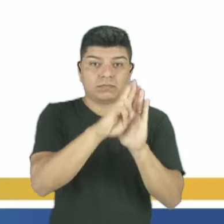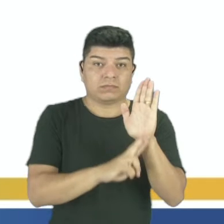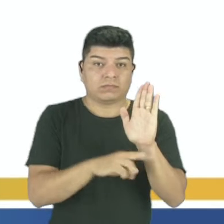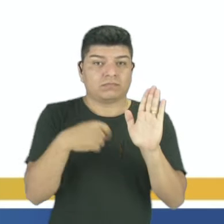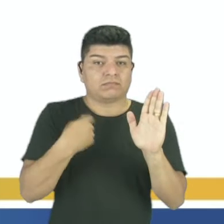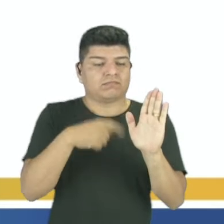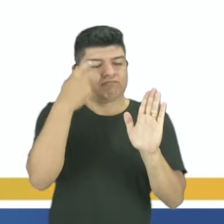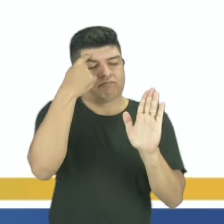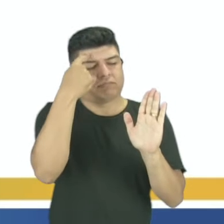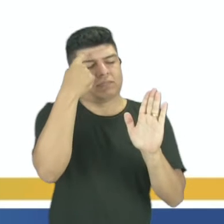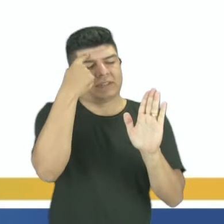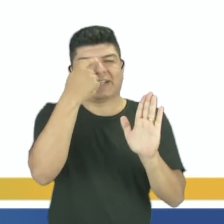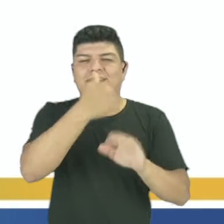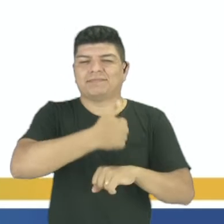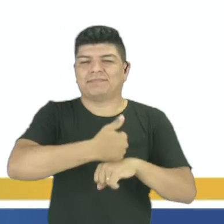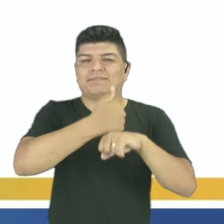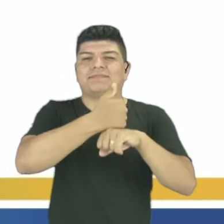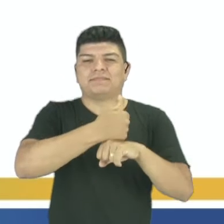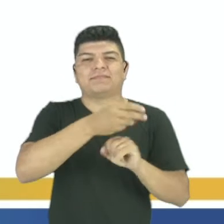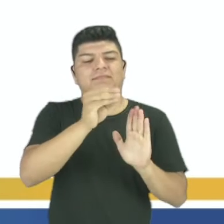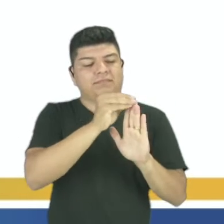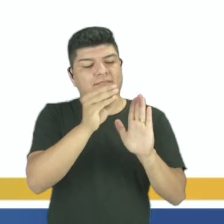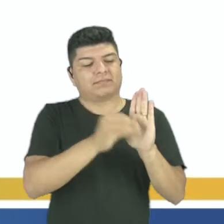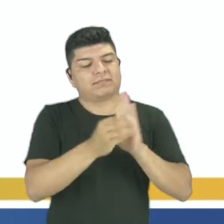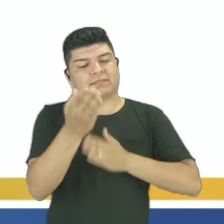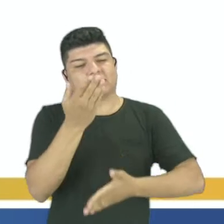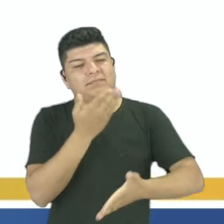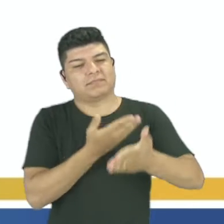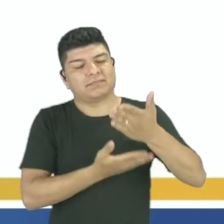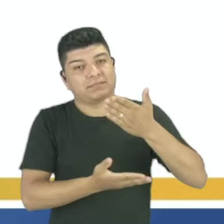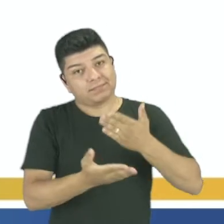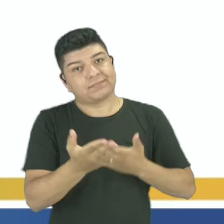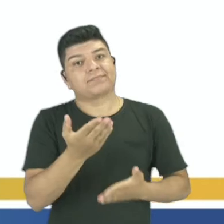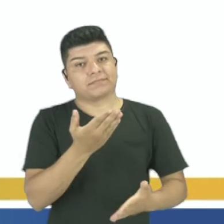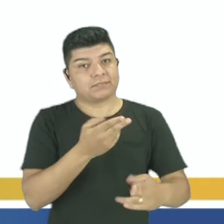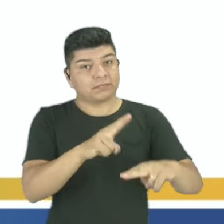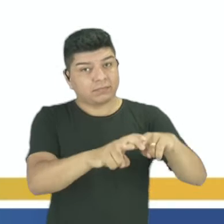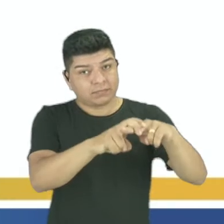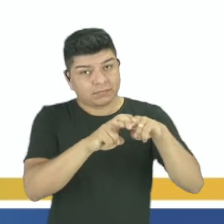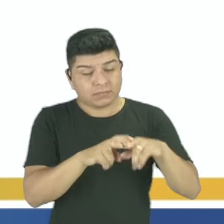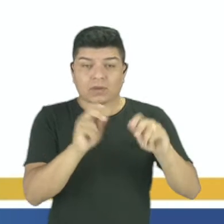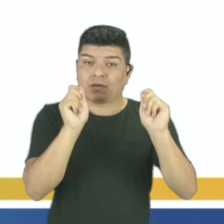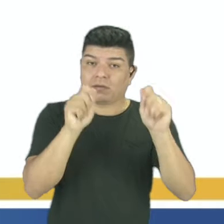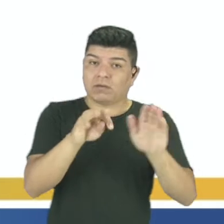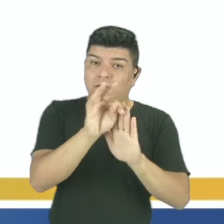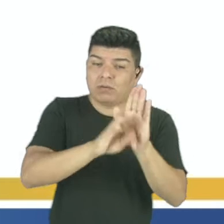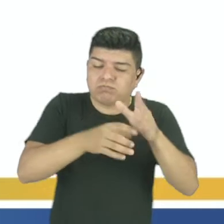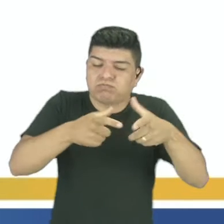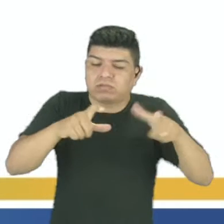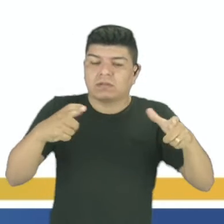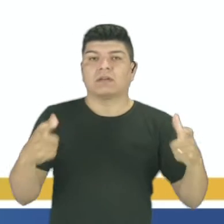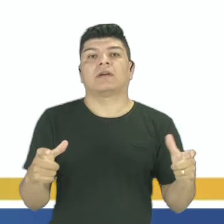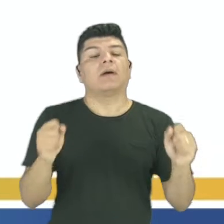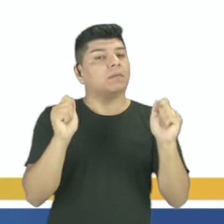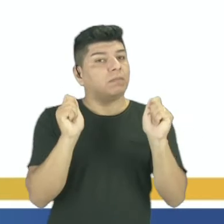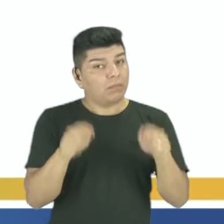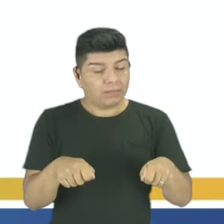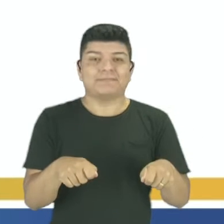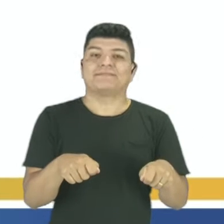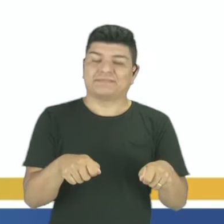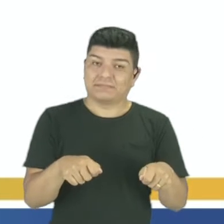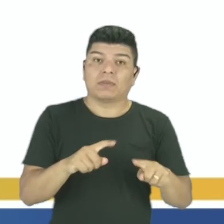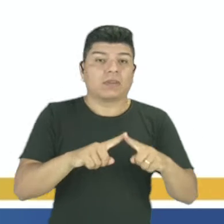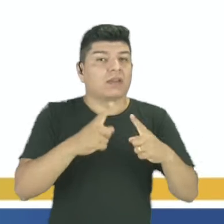se concentrar na qualidade do conteúdo que será compartilhado. Pode ser um texto grande? Pode